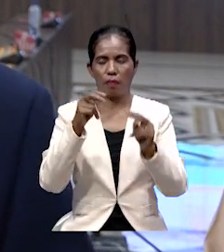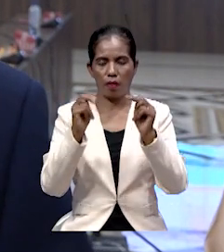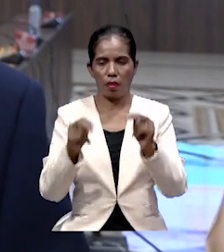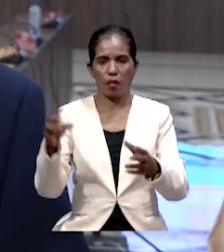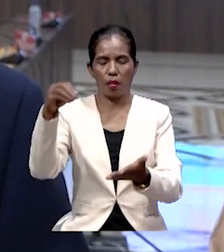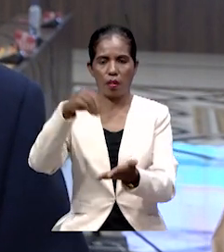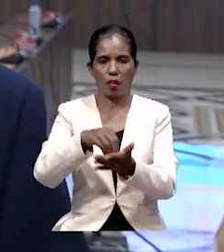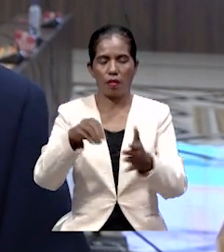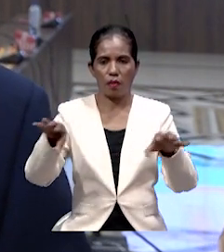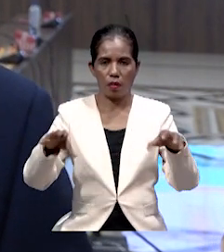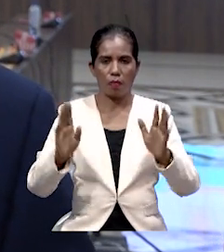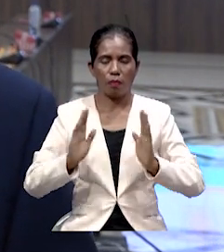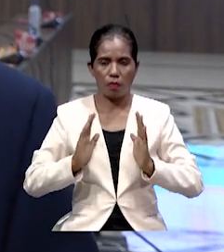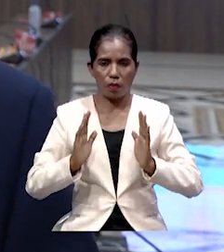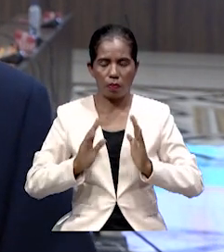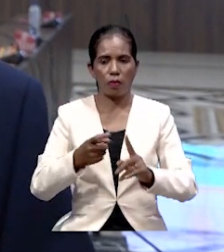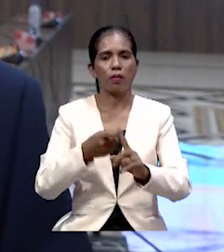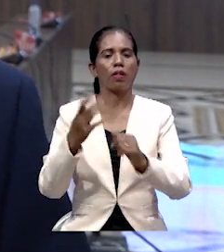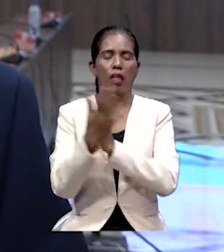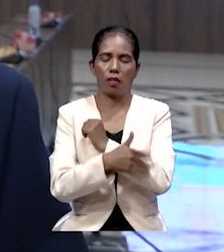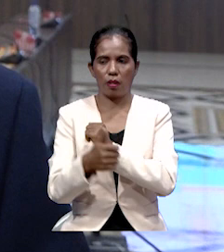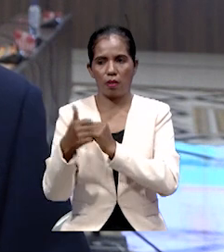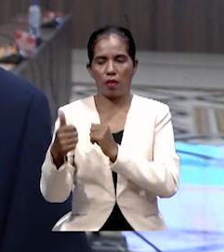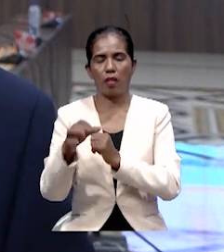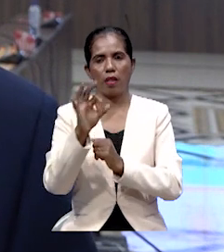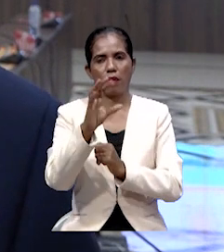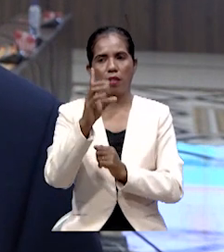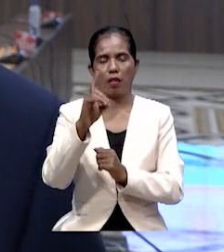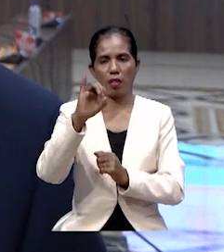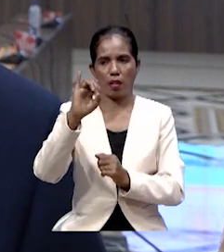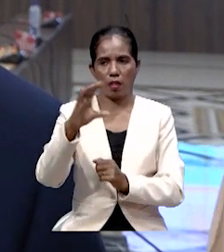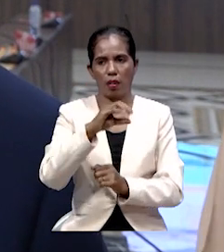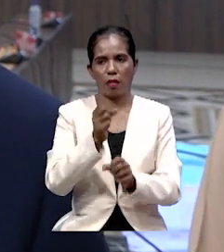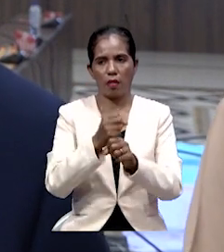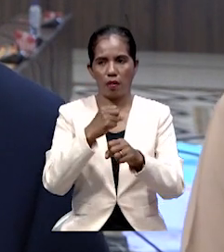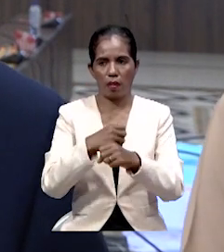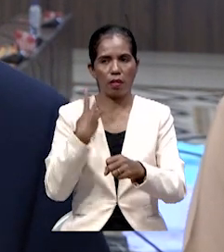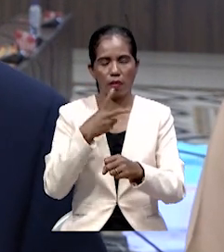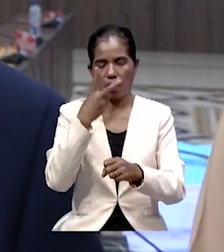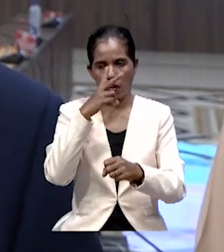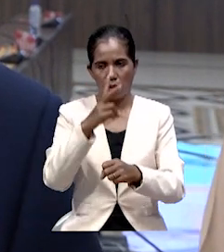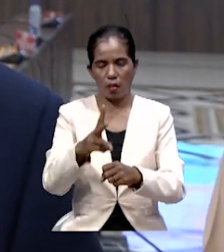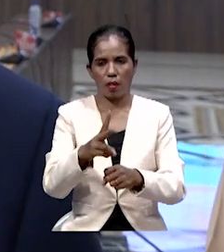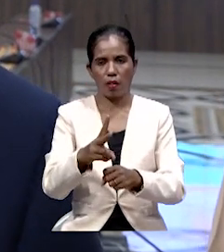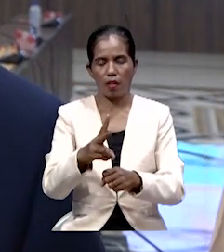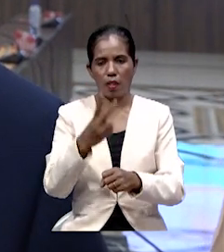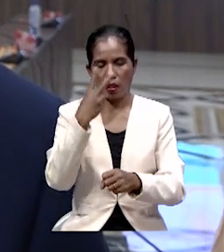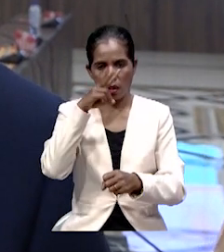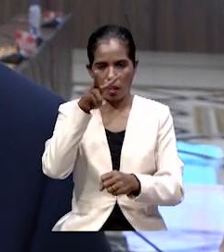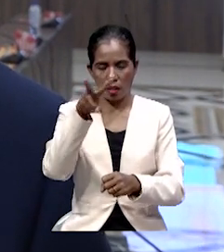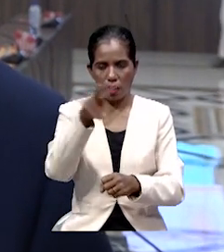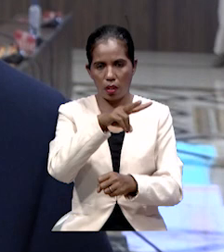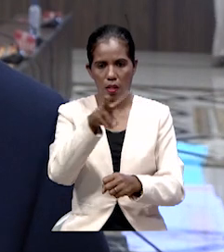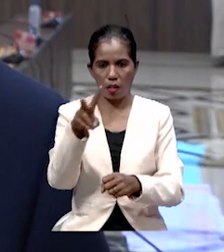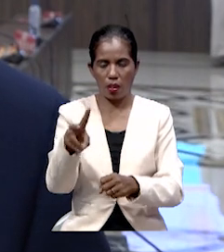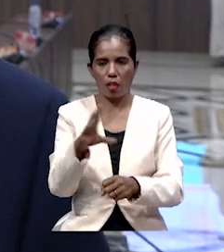investidores estrangeiros, livre, FDI, para a doel, realmente, investimento. Ita mostrarei, ita estimula, ita tenha investidores